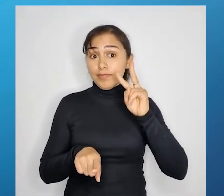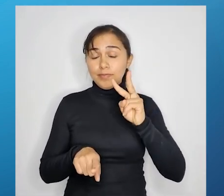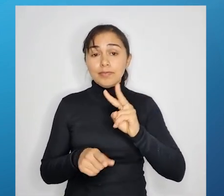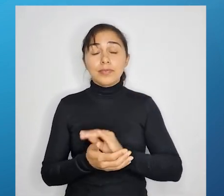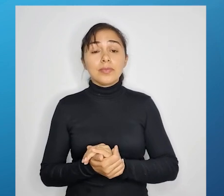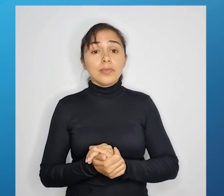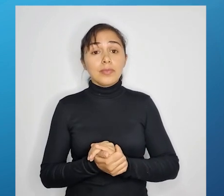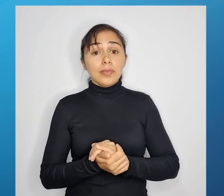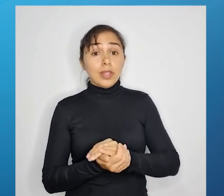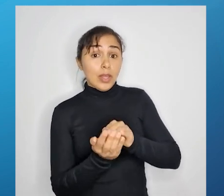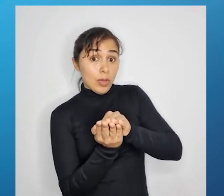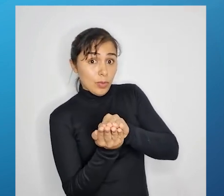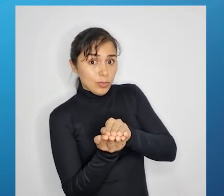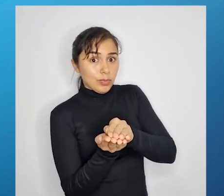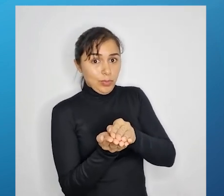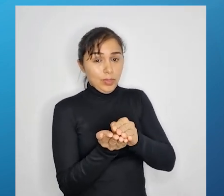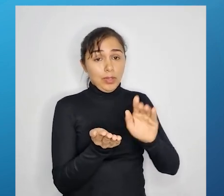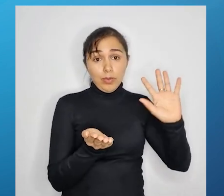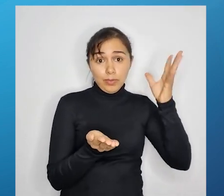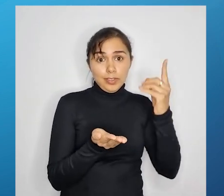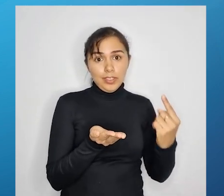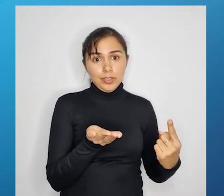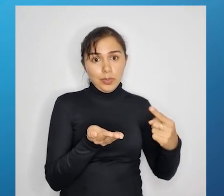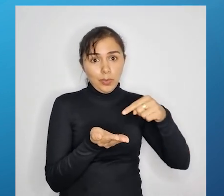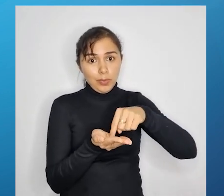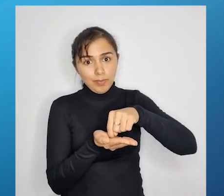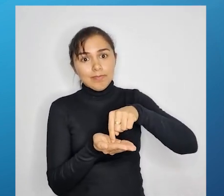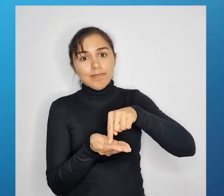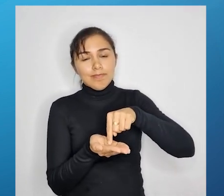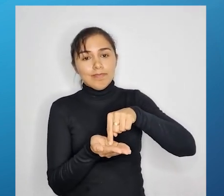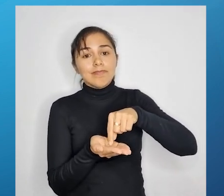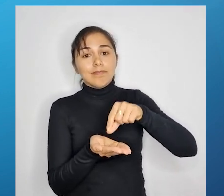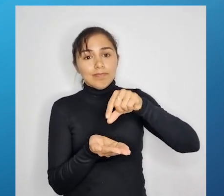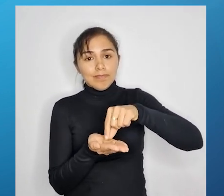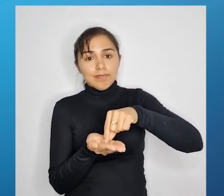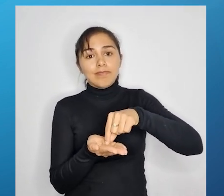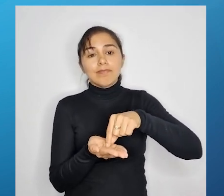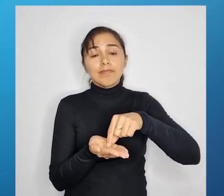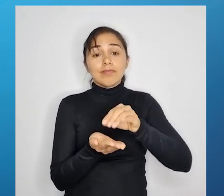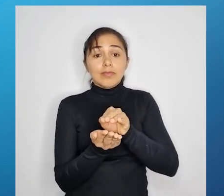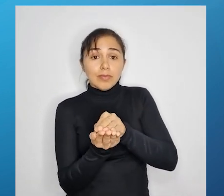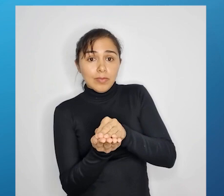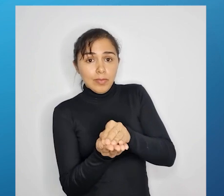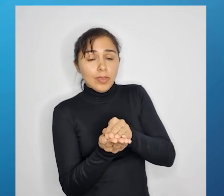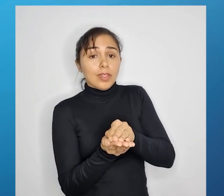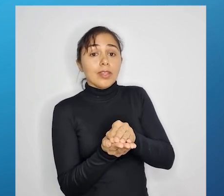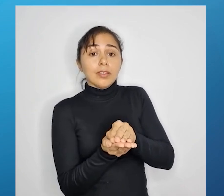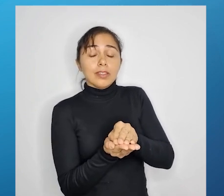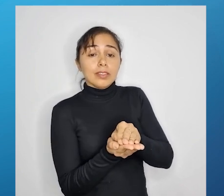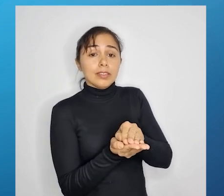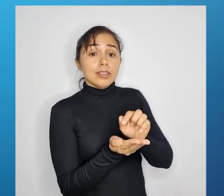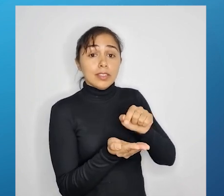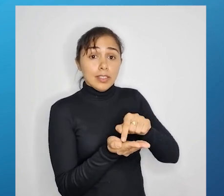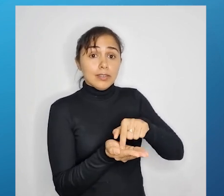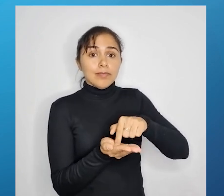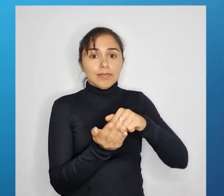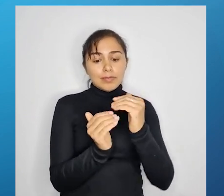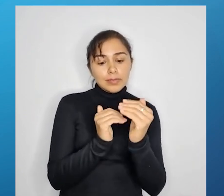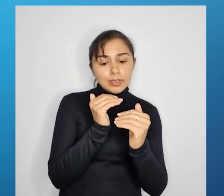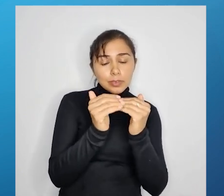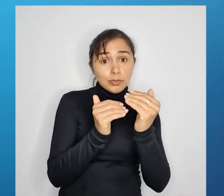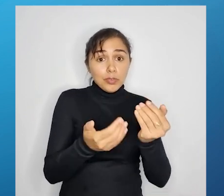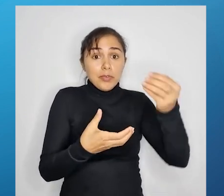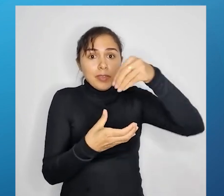imagem. Uma partícula estranha adentra o corpo do animal. Nessa região aqui do manto, nós temos uma deposição dessa camada